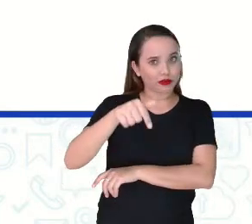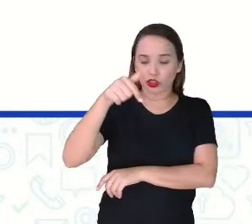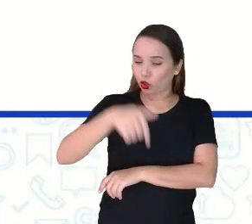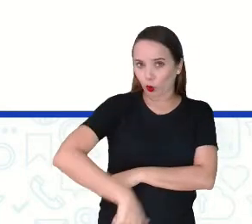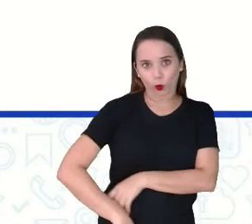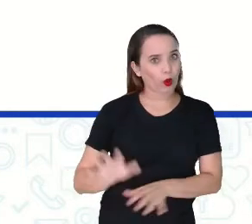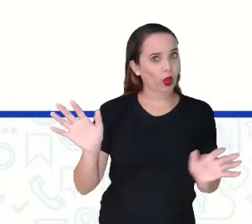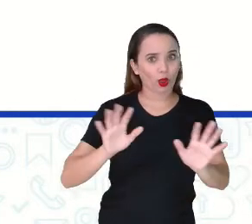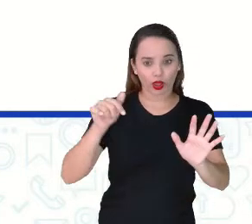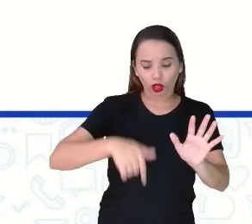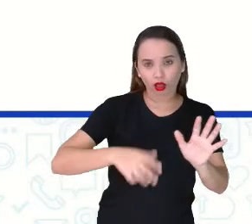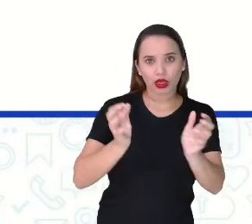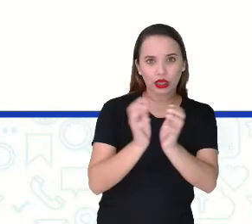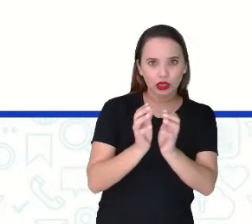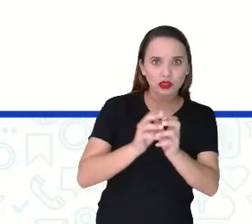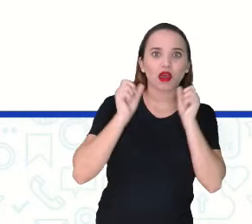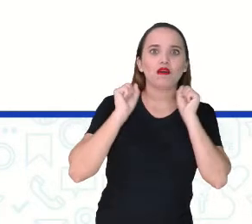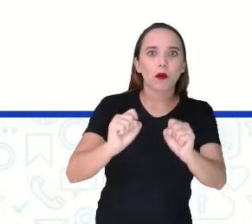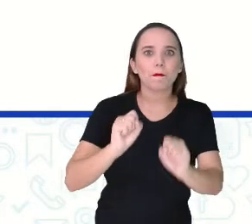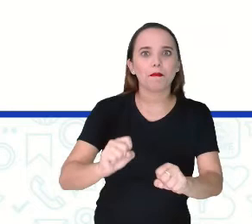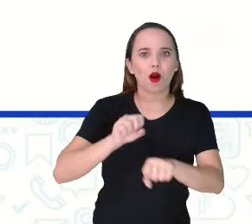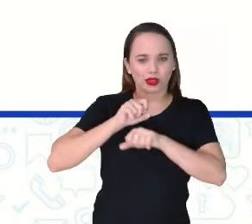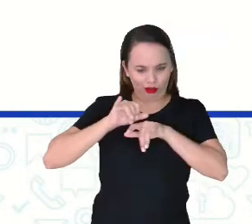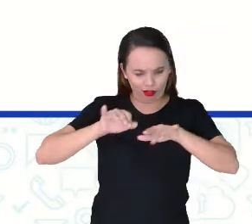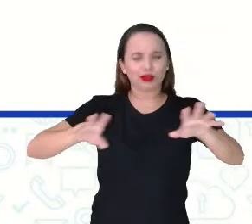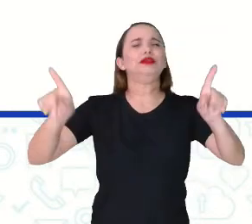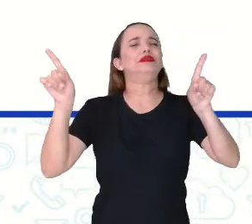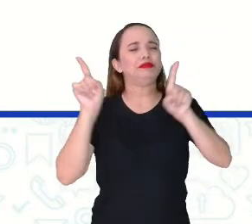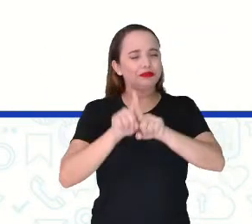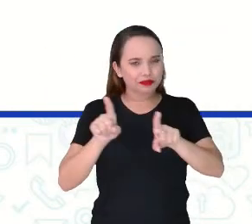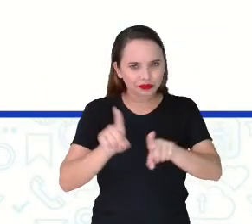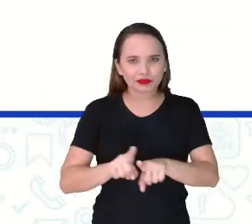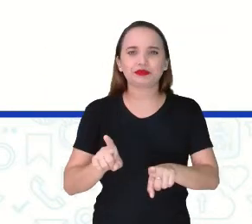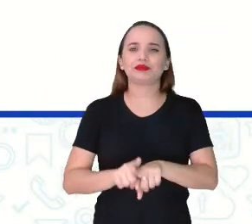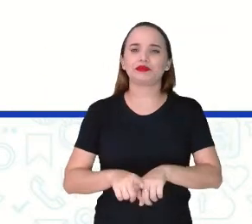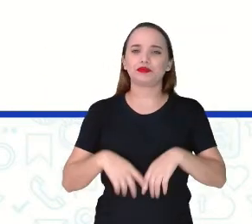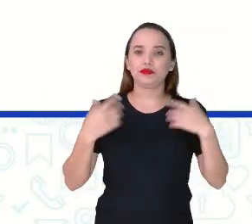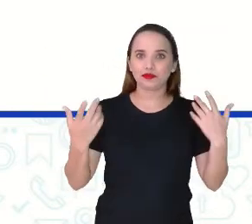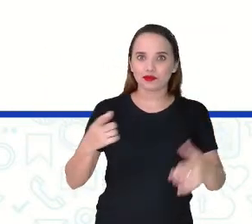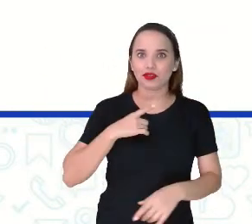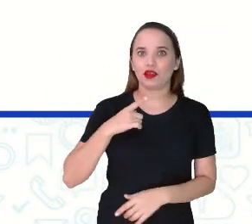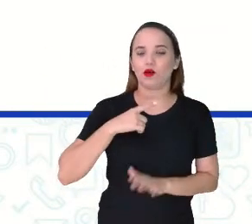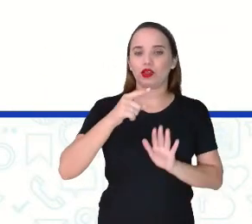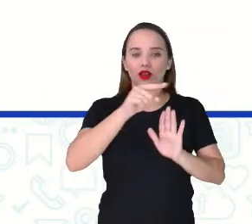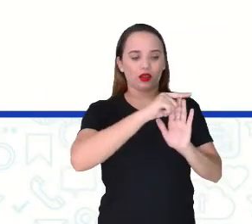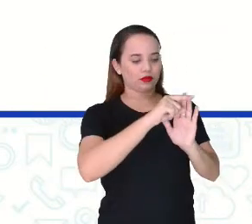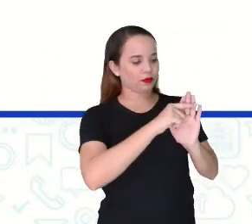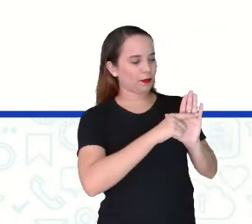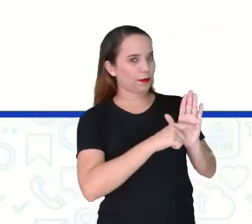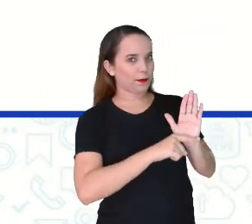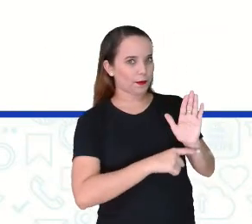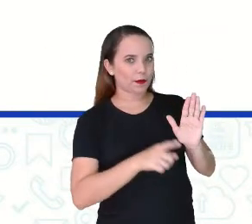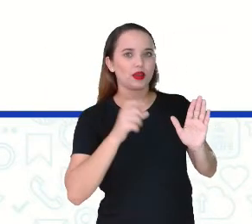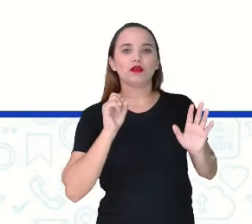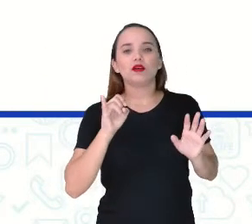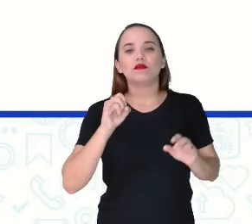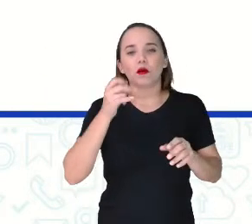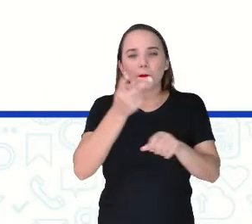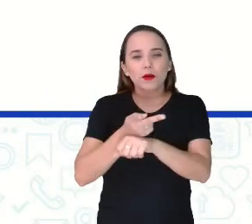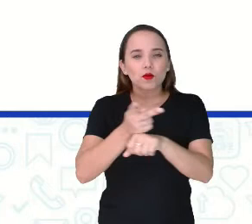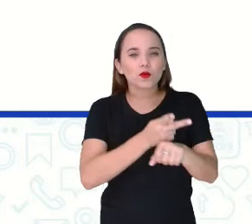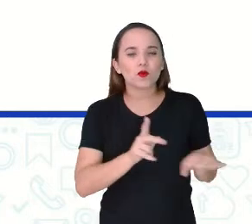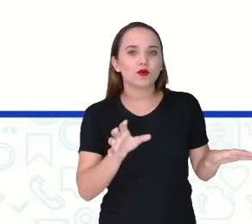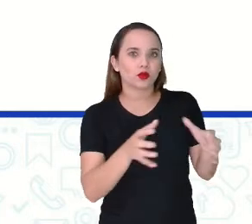para todo mundo. Diz, tem uma aula massa lá, vai lá assistir. Então tem as playlists, é só ir lá na playlist do 9º ano